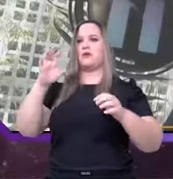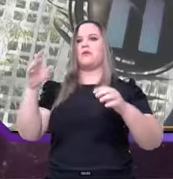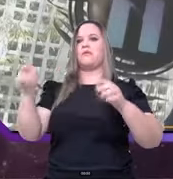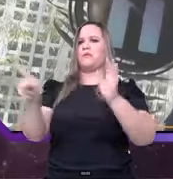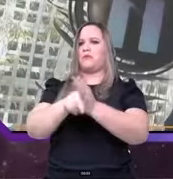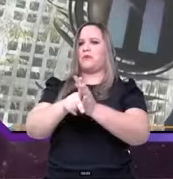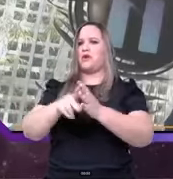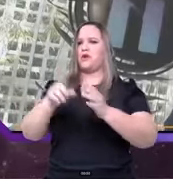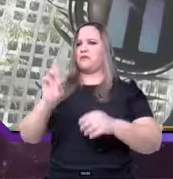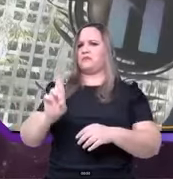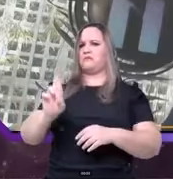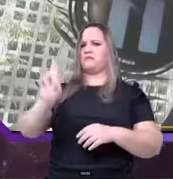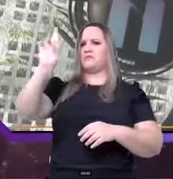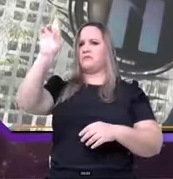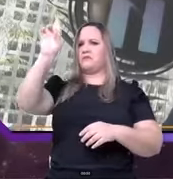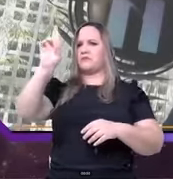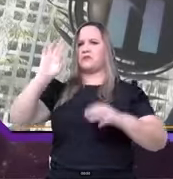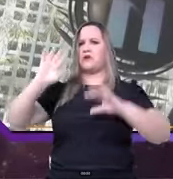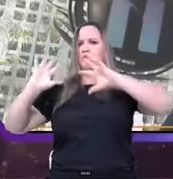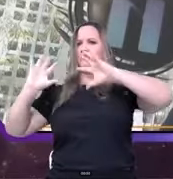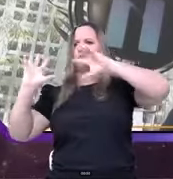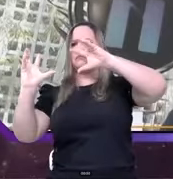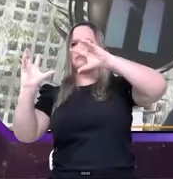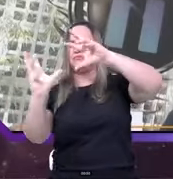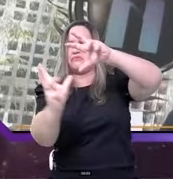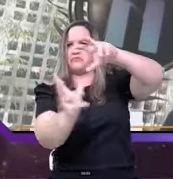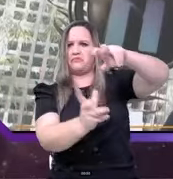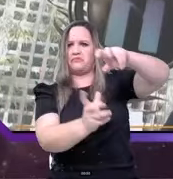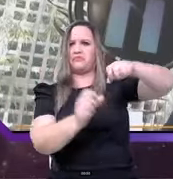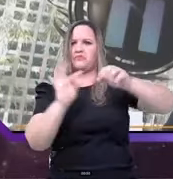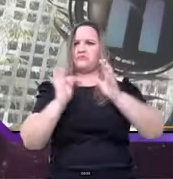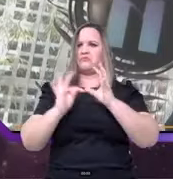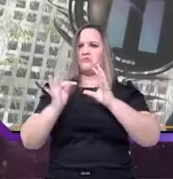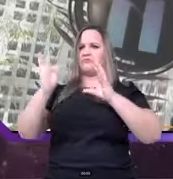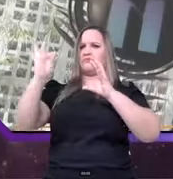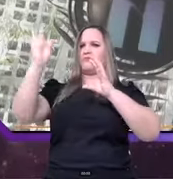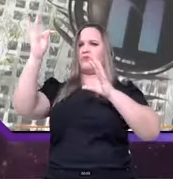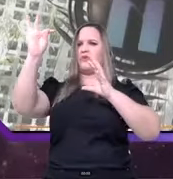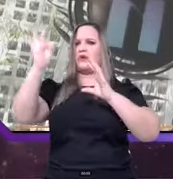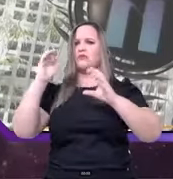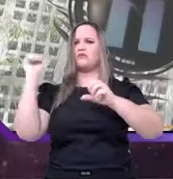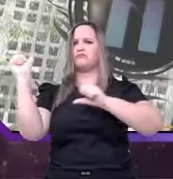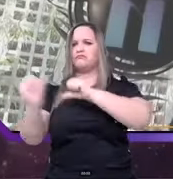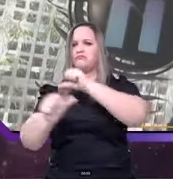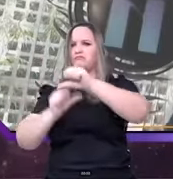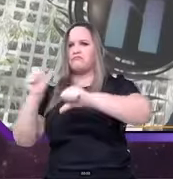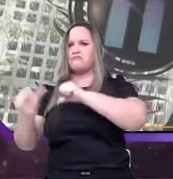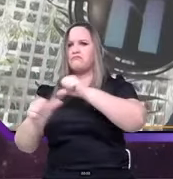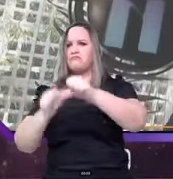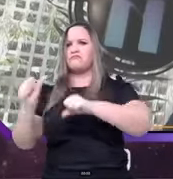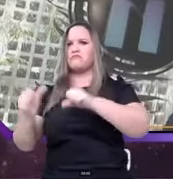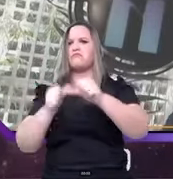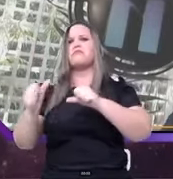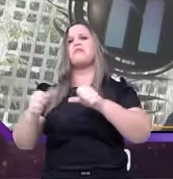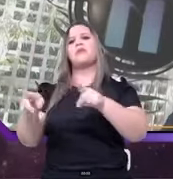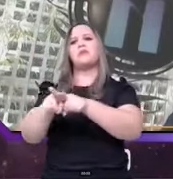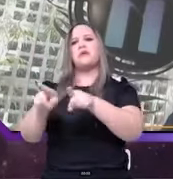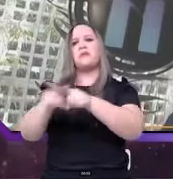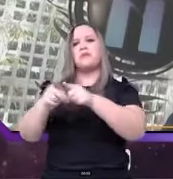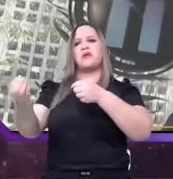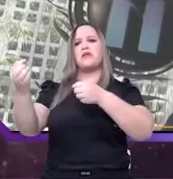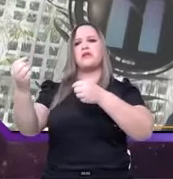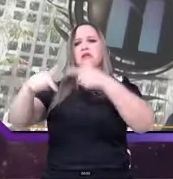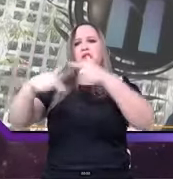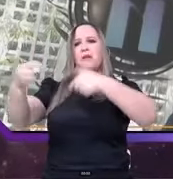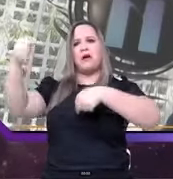mundial em tecnologia e negócio, fornece aconselhamento ao Tribunal de Justiça e também ao